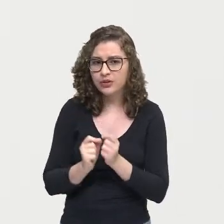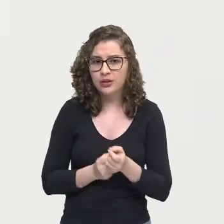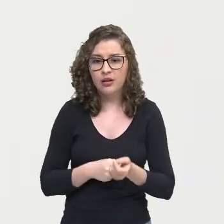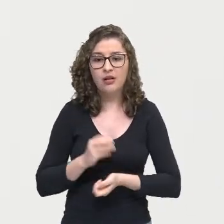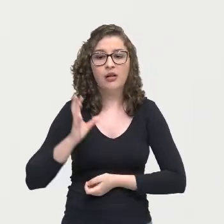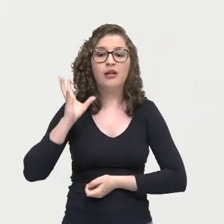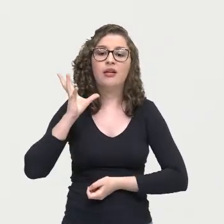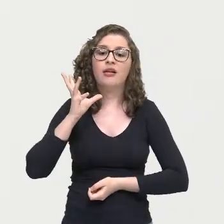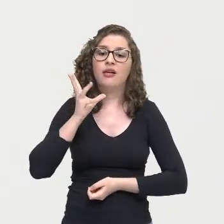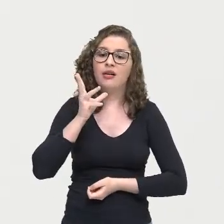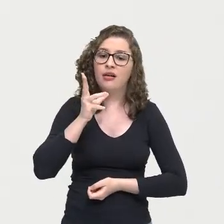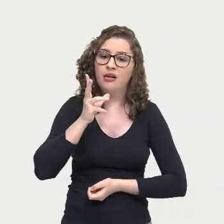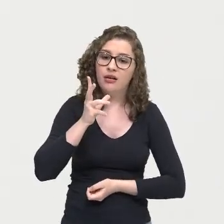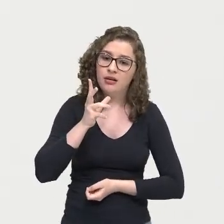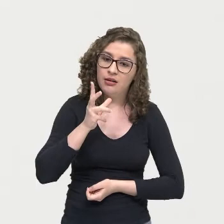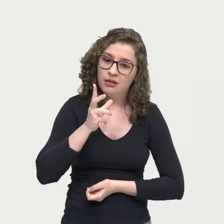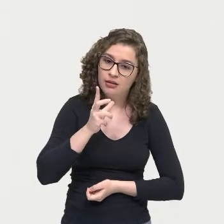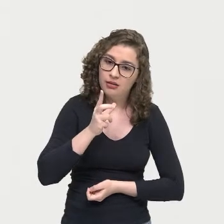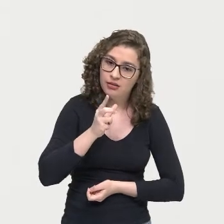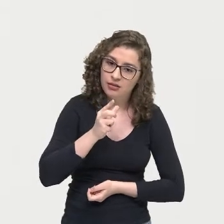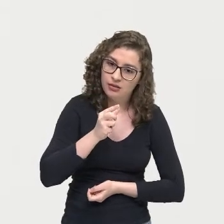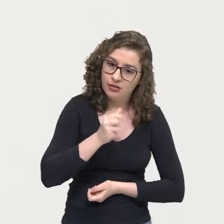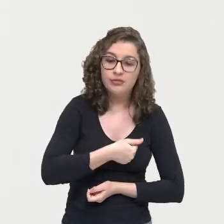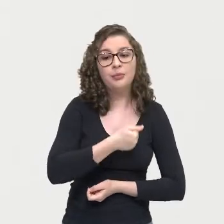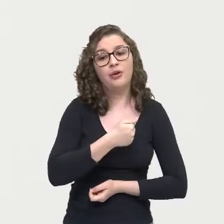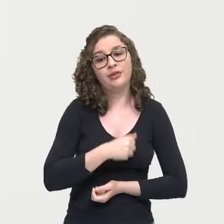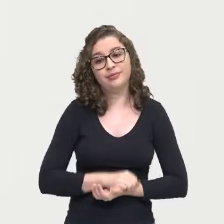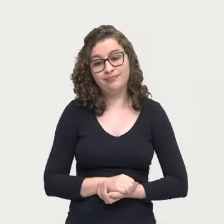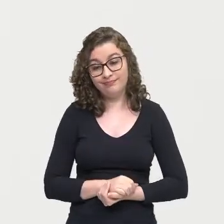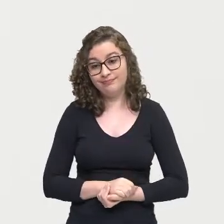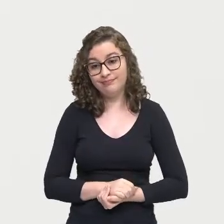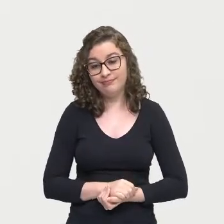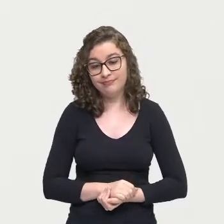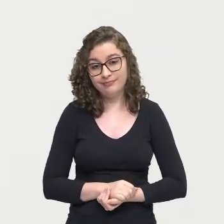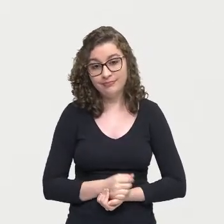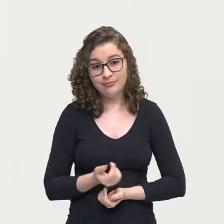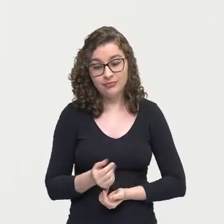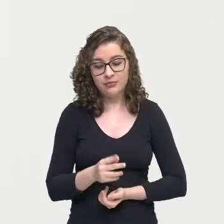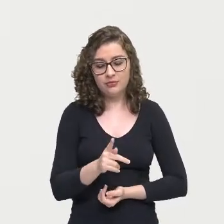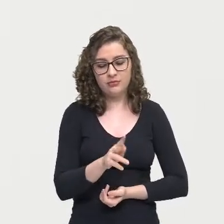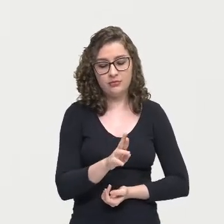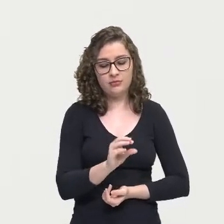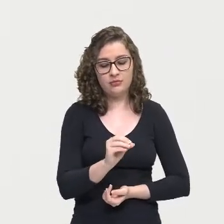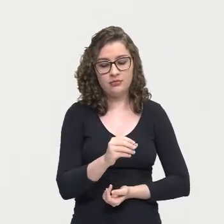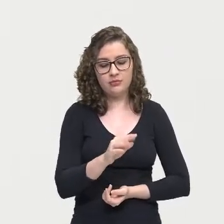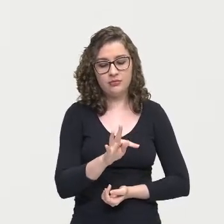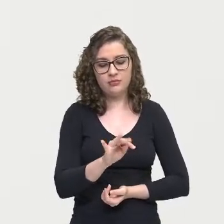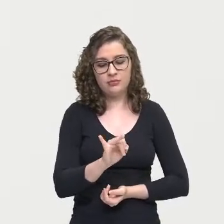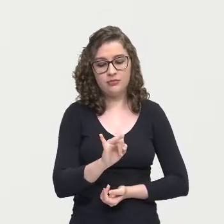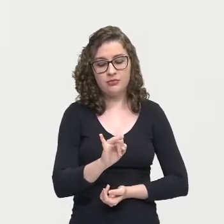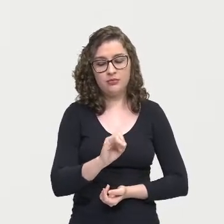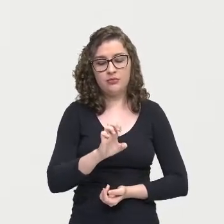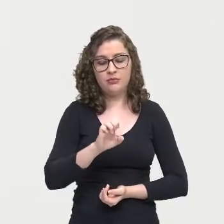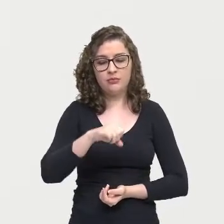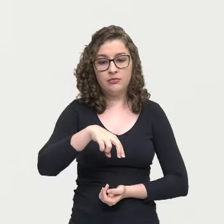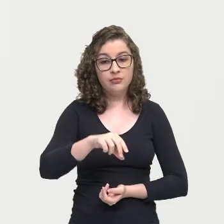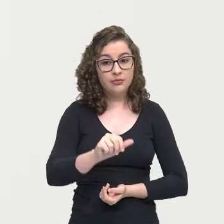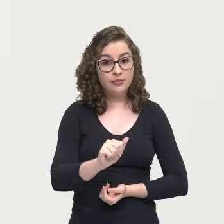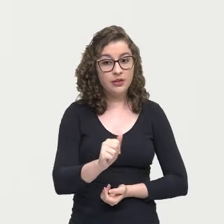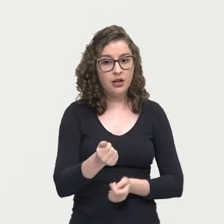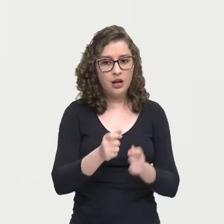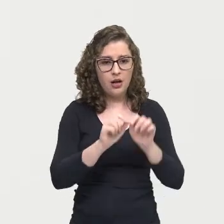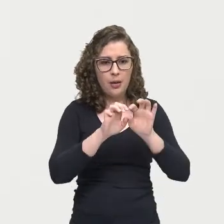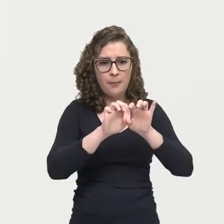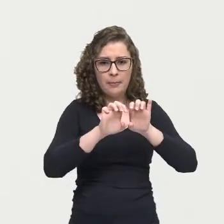para acontecer, tá? Então, por exemplo, as proteínas são moléculas enormes. E aí, para o